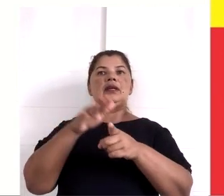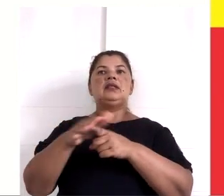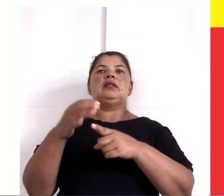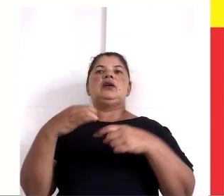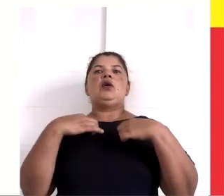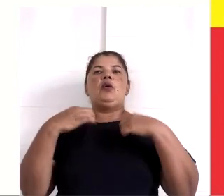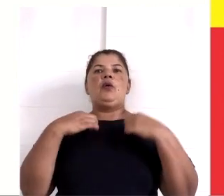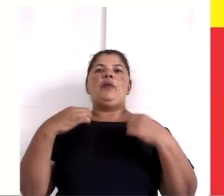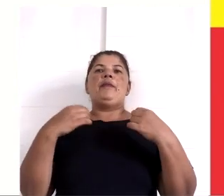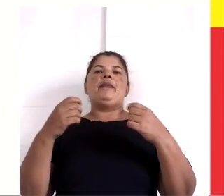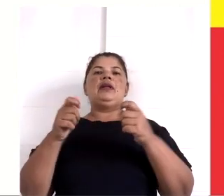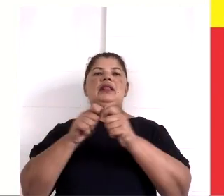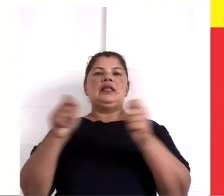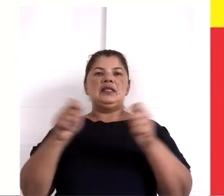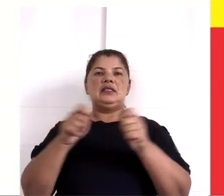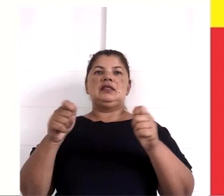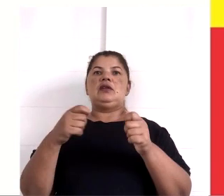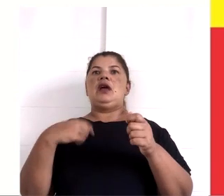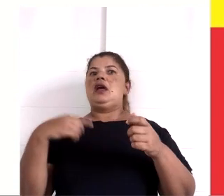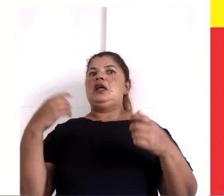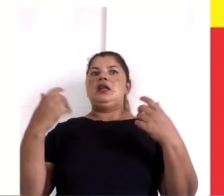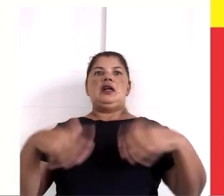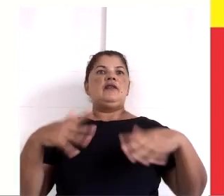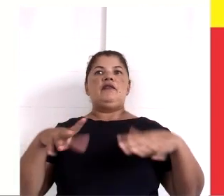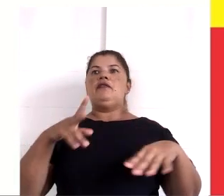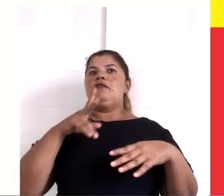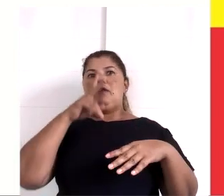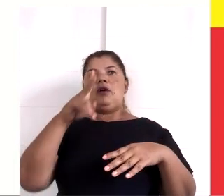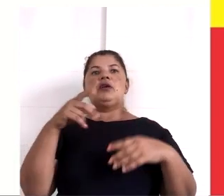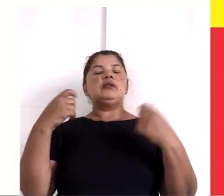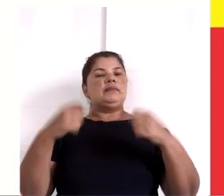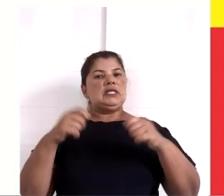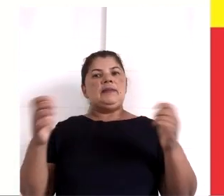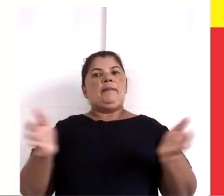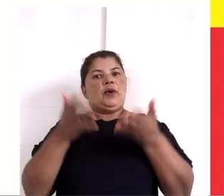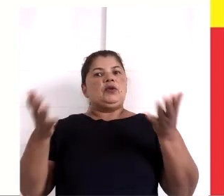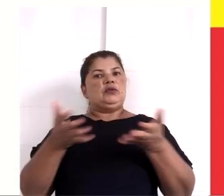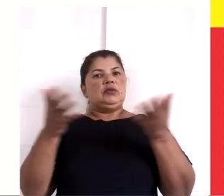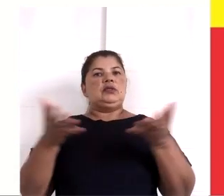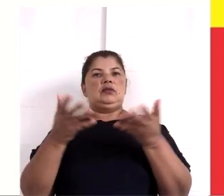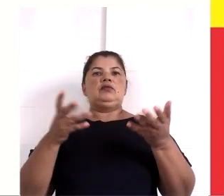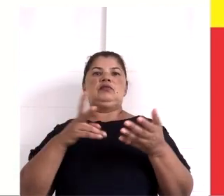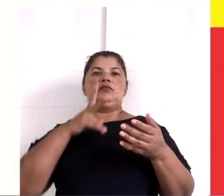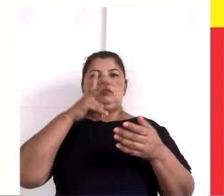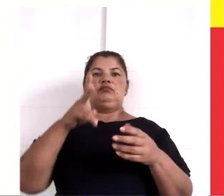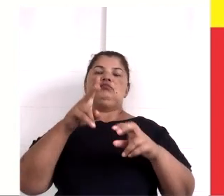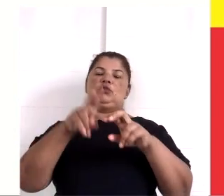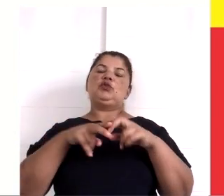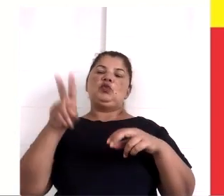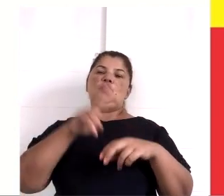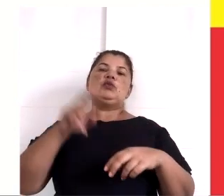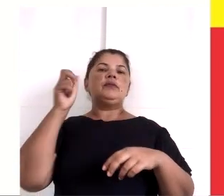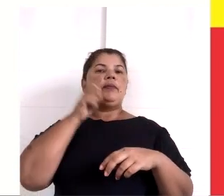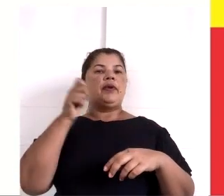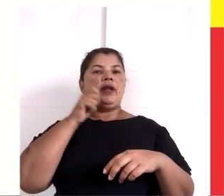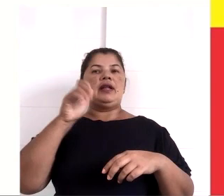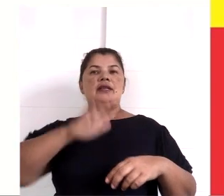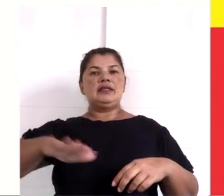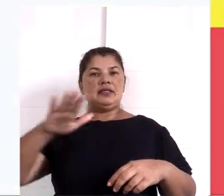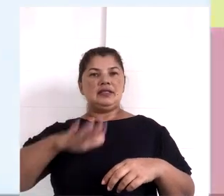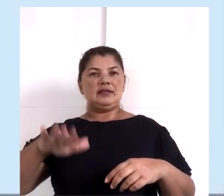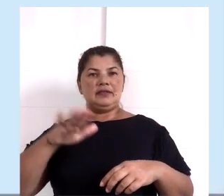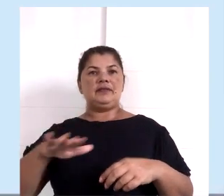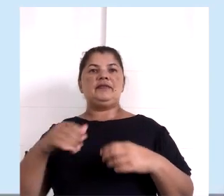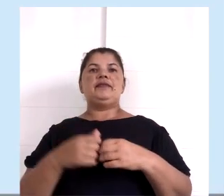a demanda de tecido era muito alta e eles precisavam de um nível de produção elevado. E aí se utilizavam mulheres e crianças. Olha para mim,